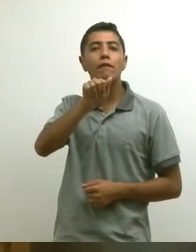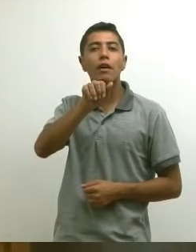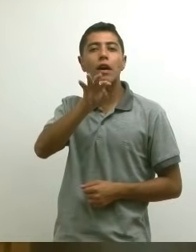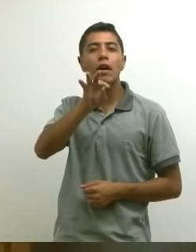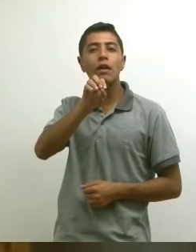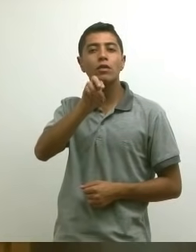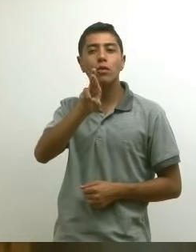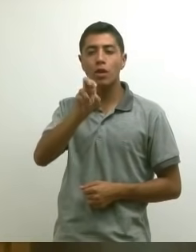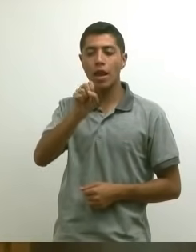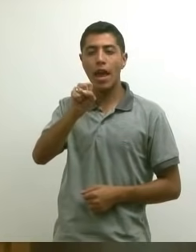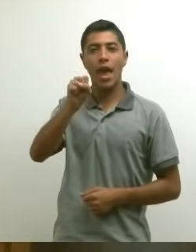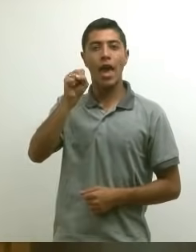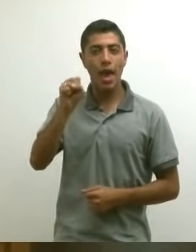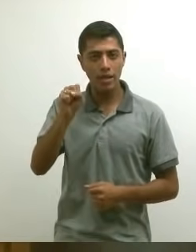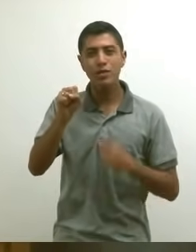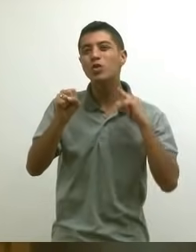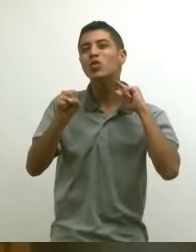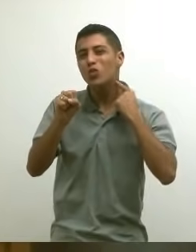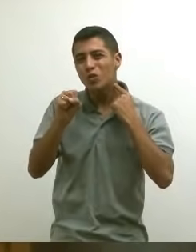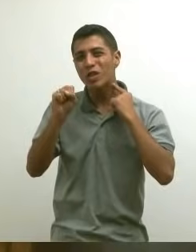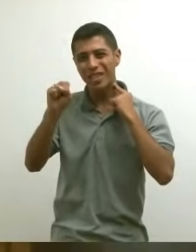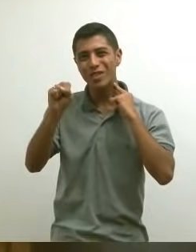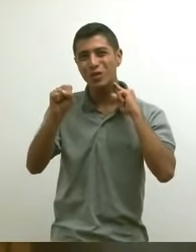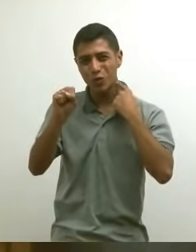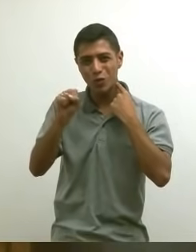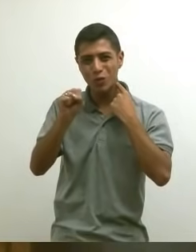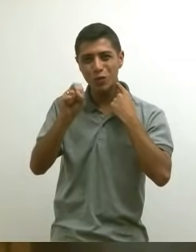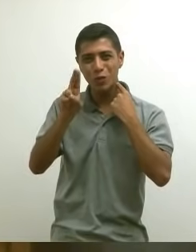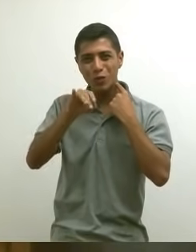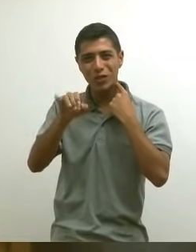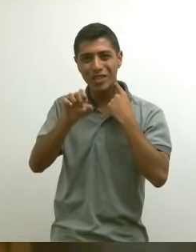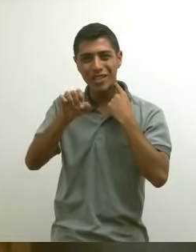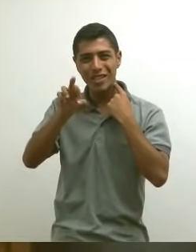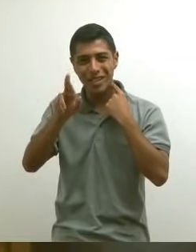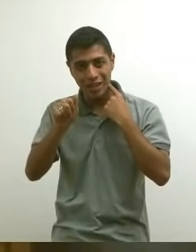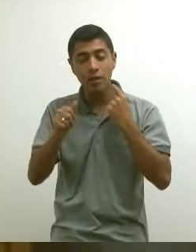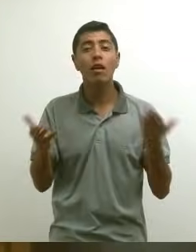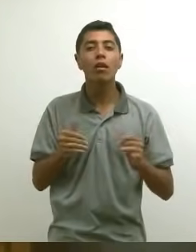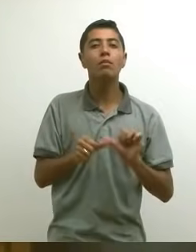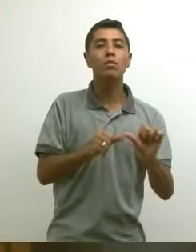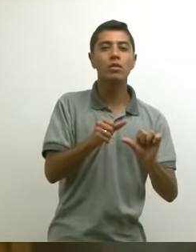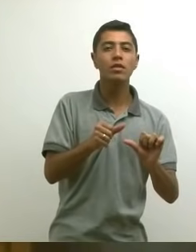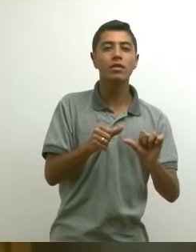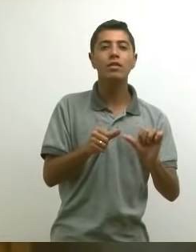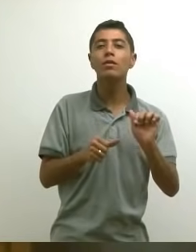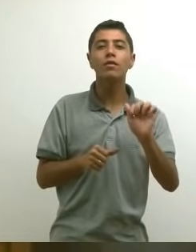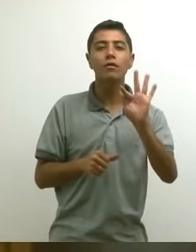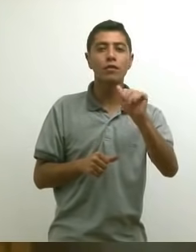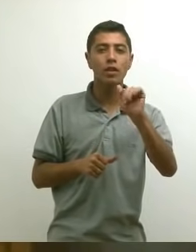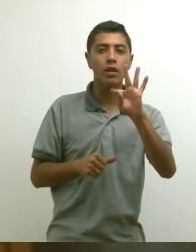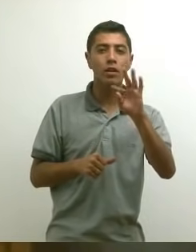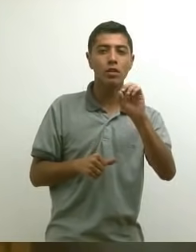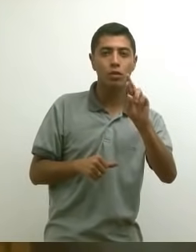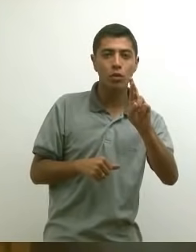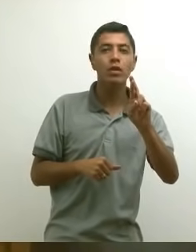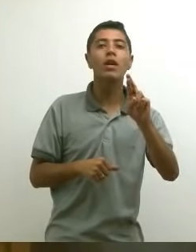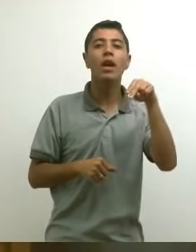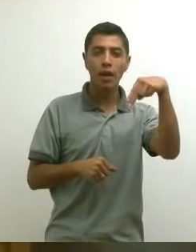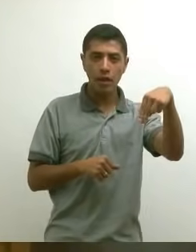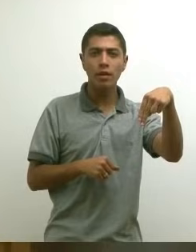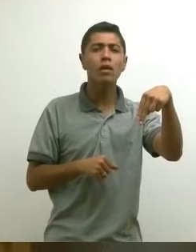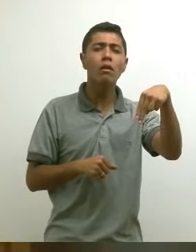é o encontro da criança com essa microbiota com esse mundo e fungos bactérias e vírus é fundamental